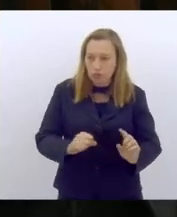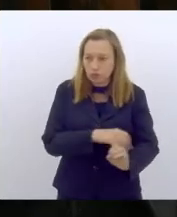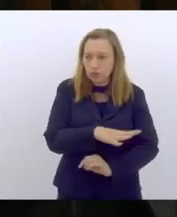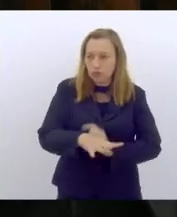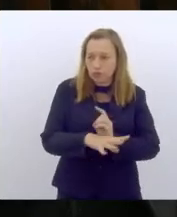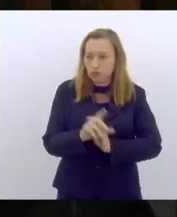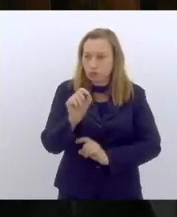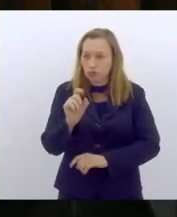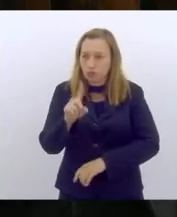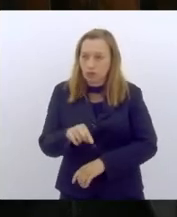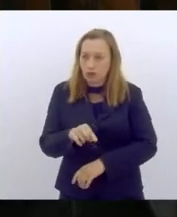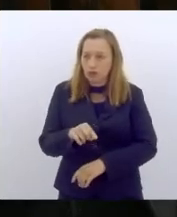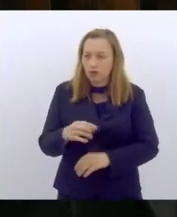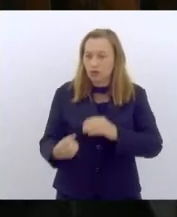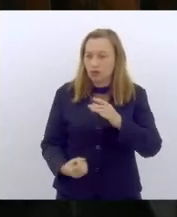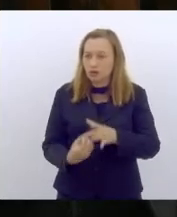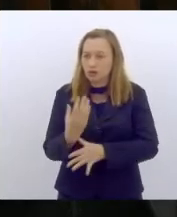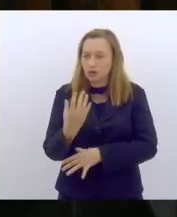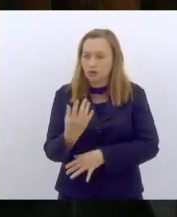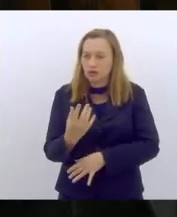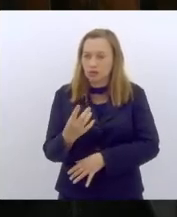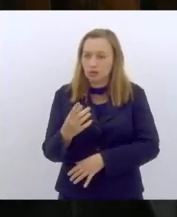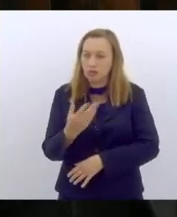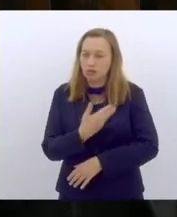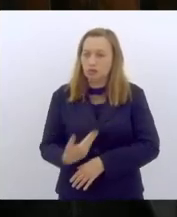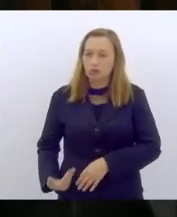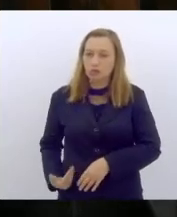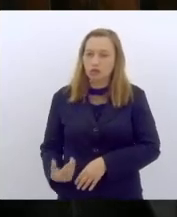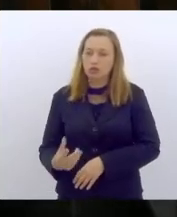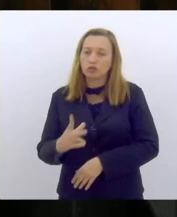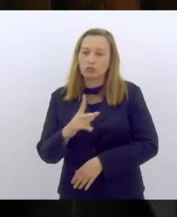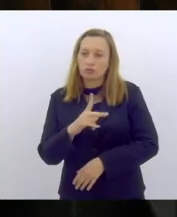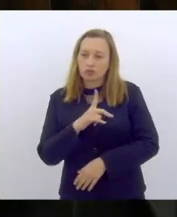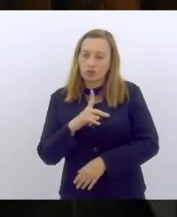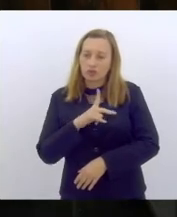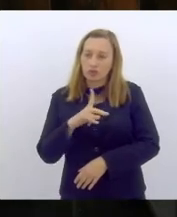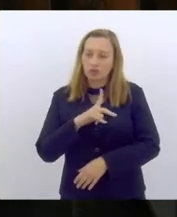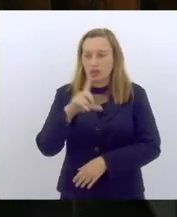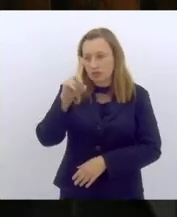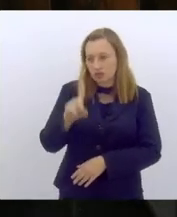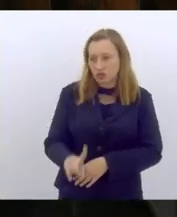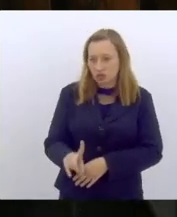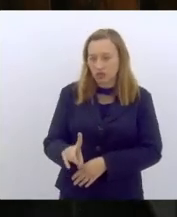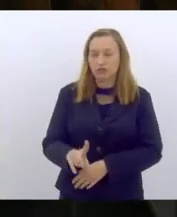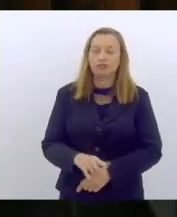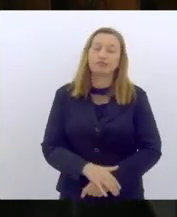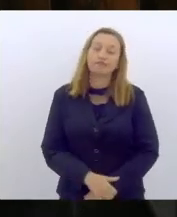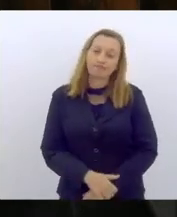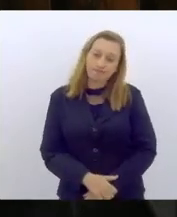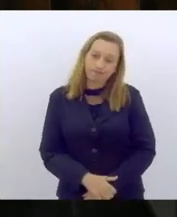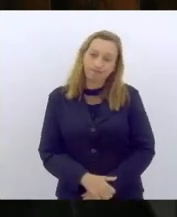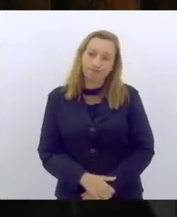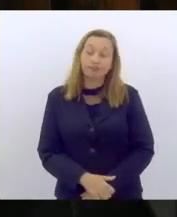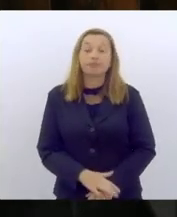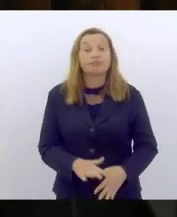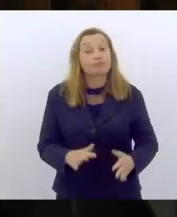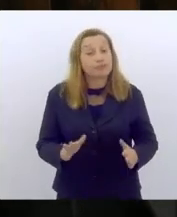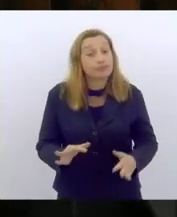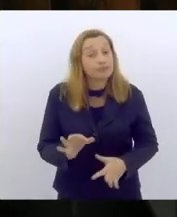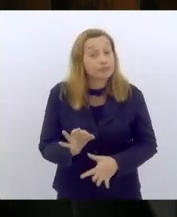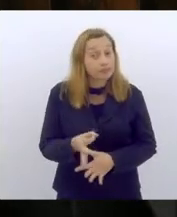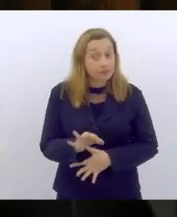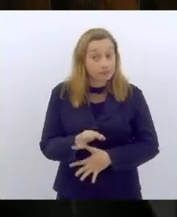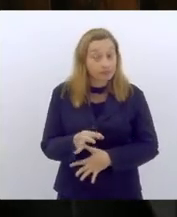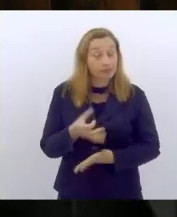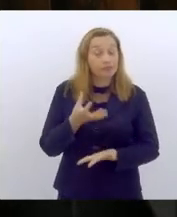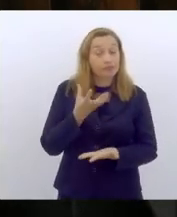que é a fundação pública de direito privado a fundação pública de direito privado quando devido a mente